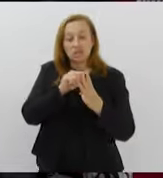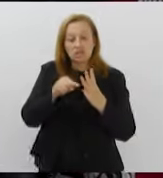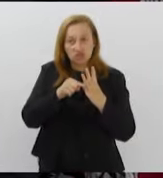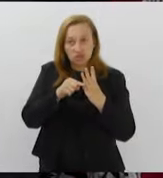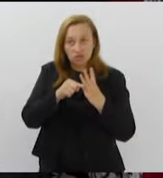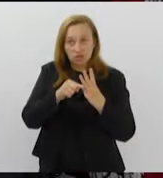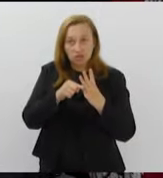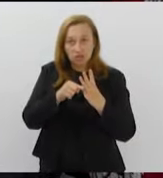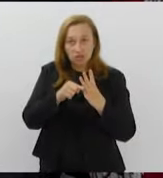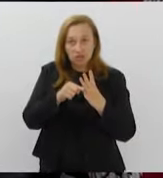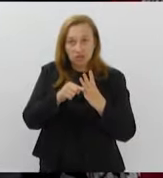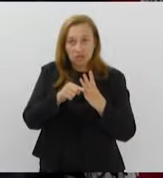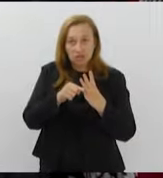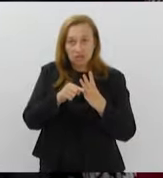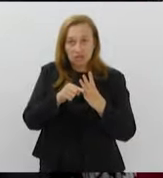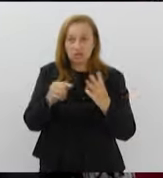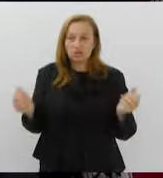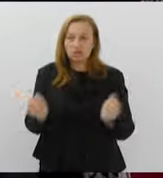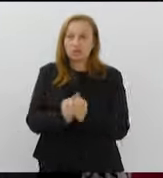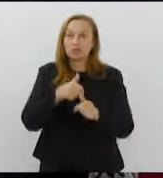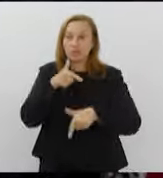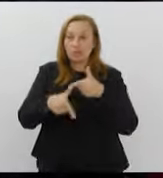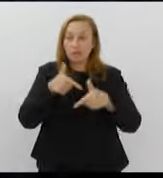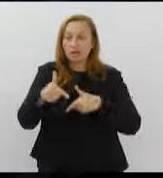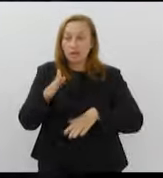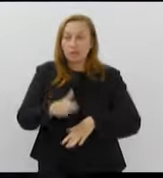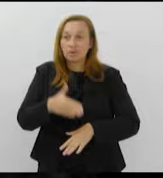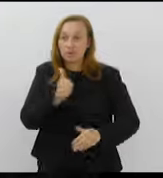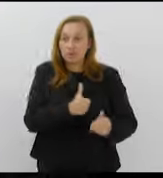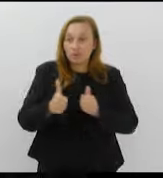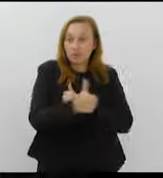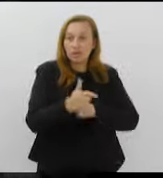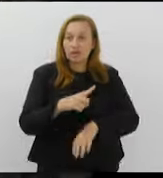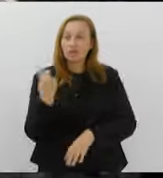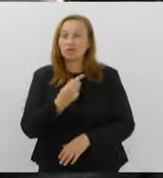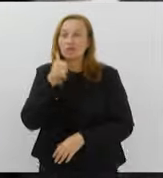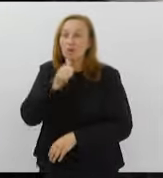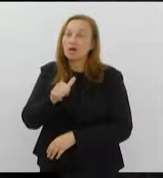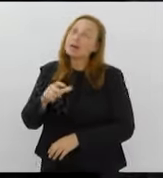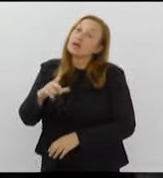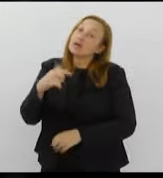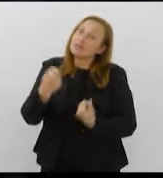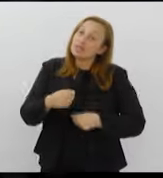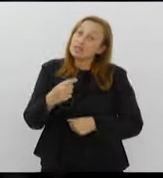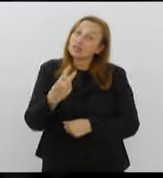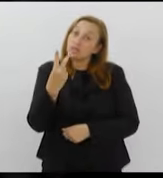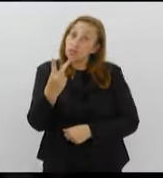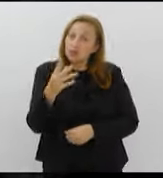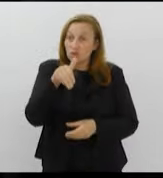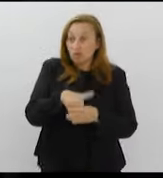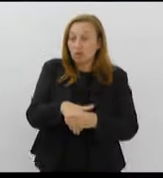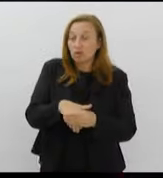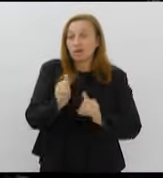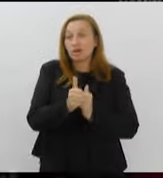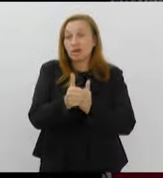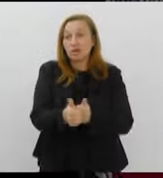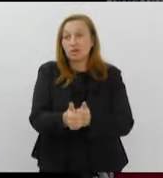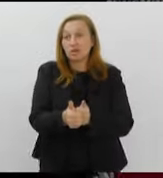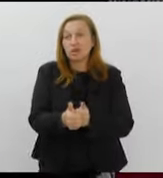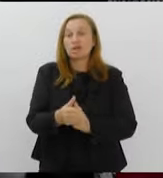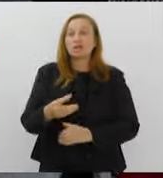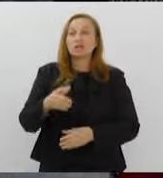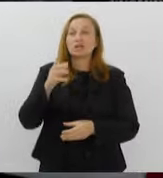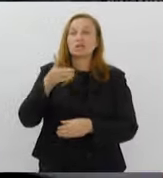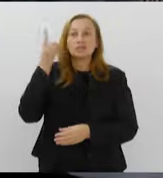ocupassem, e é sempre esse o compromisso, mais protagonismo para nós mulheres, mas como eu tenho dois votos, eu encaminho, portanto, o voto na